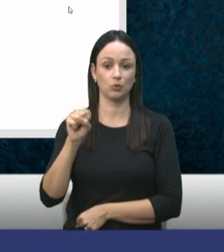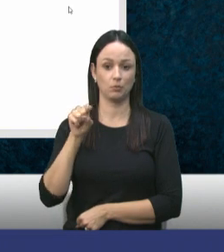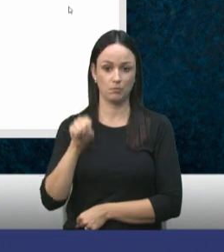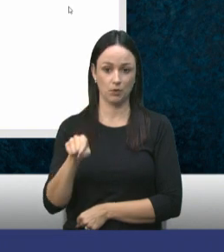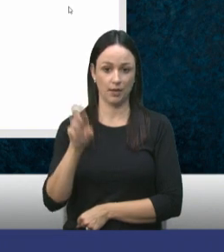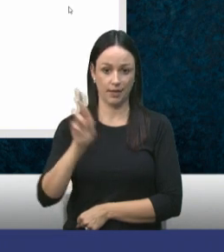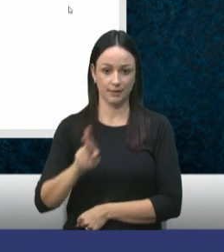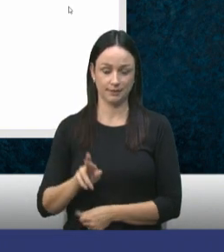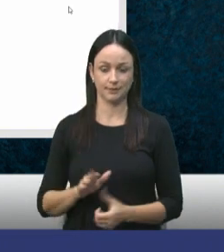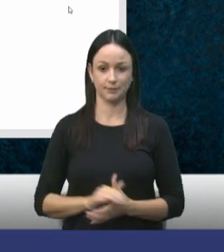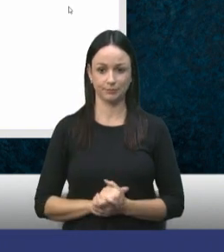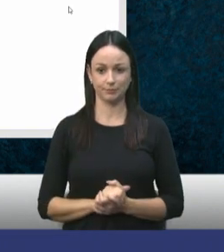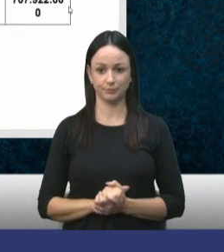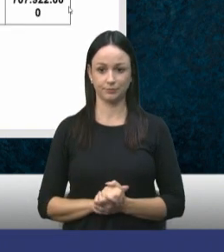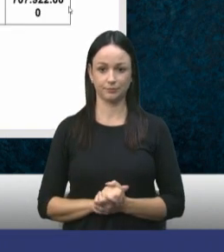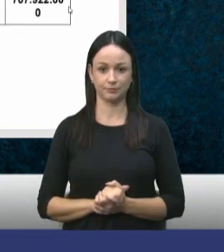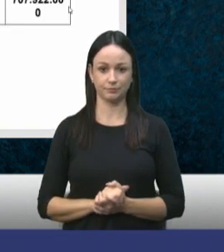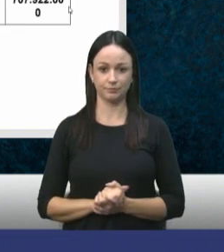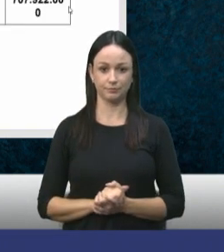R$642.338.000.